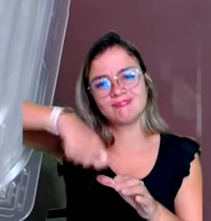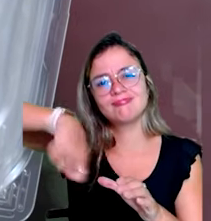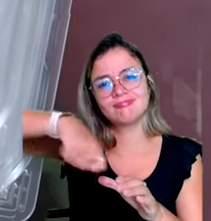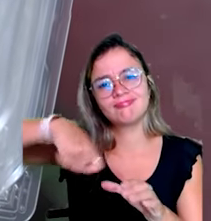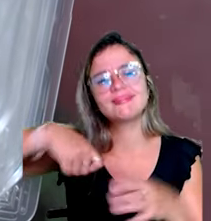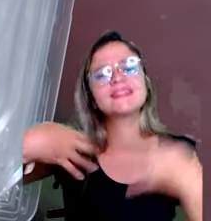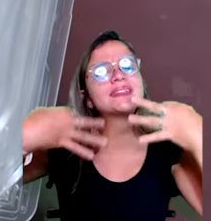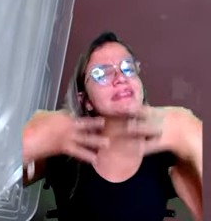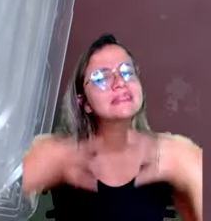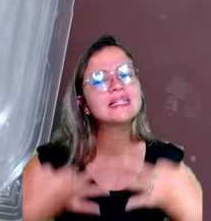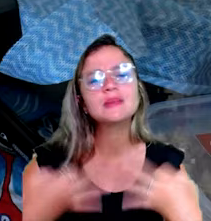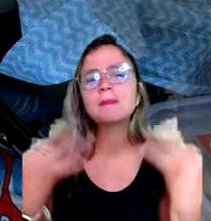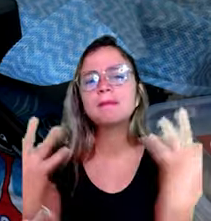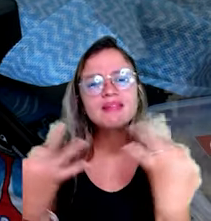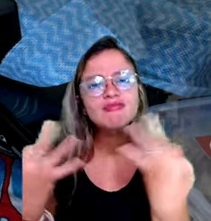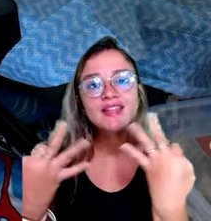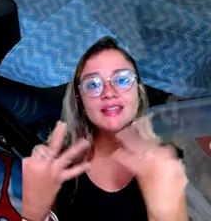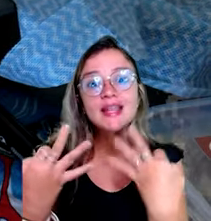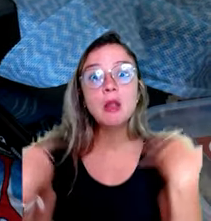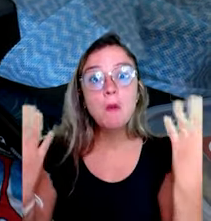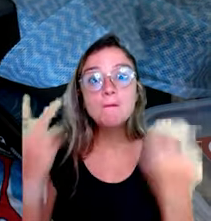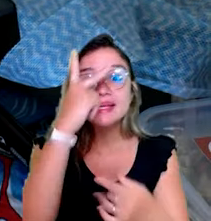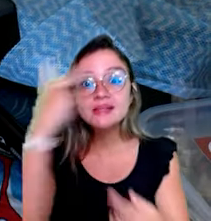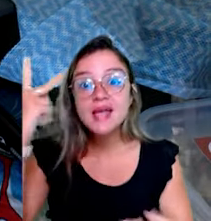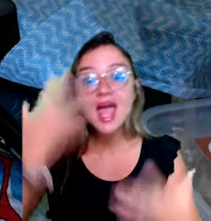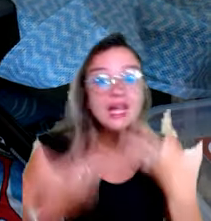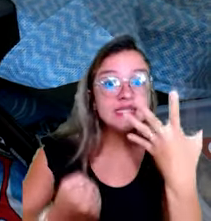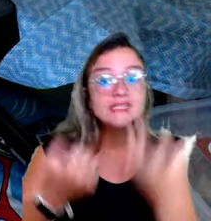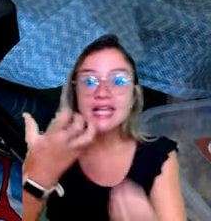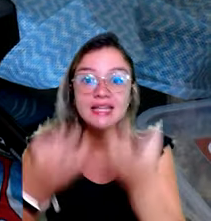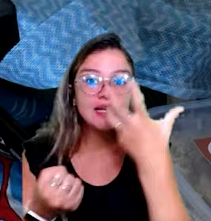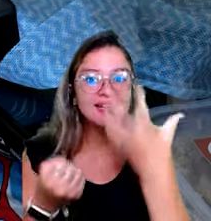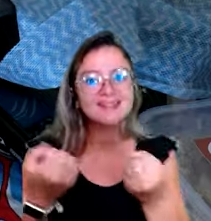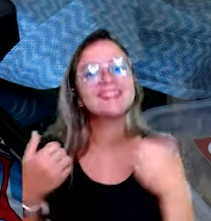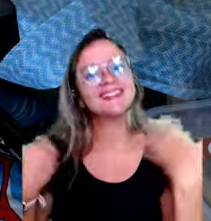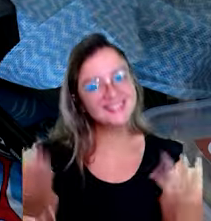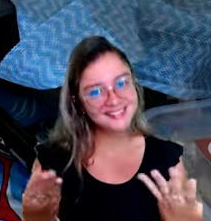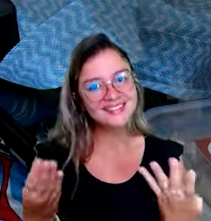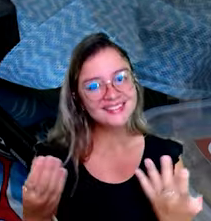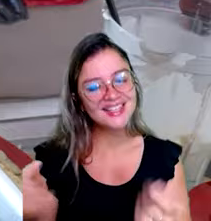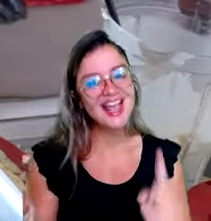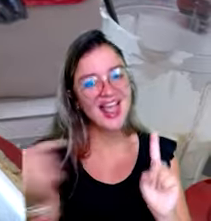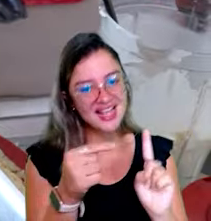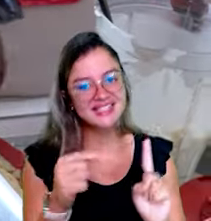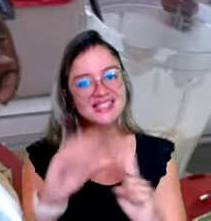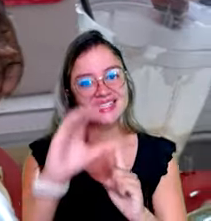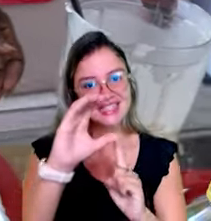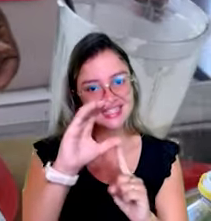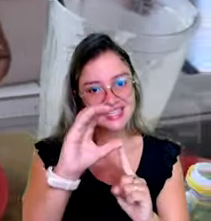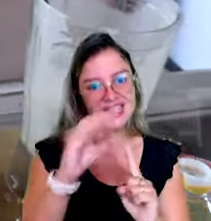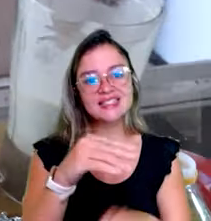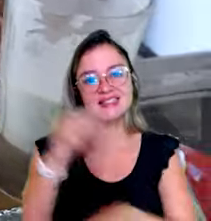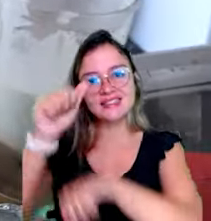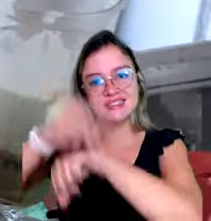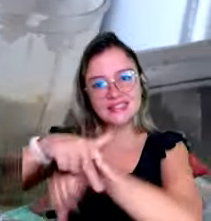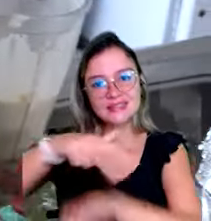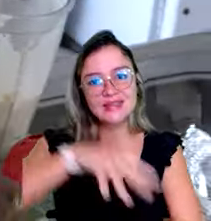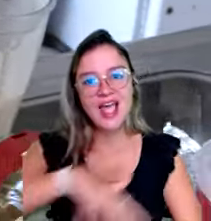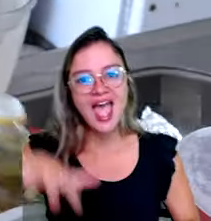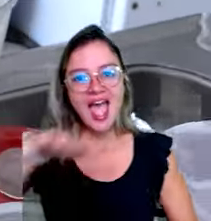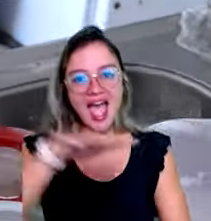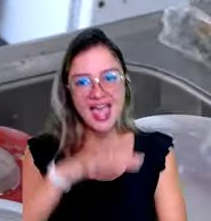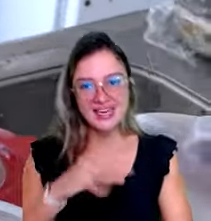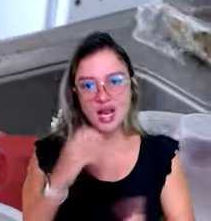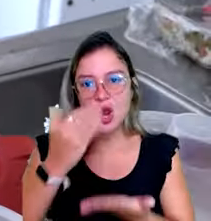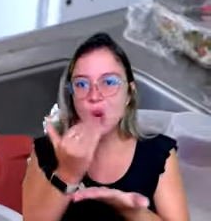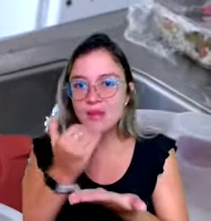que contribuiu com o aumento. E é o caso dessa nossa cliente que entrou por essa área e